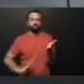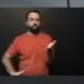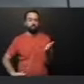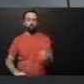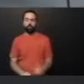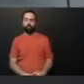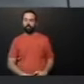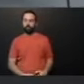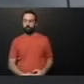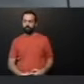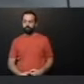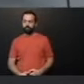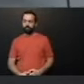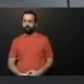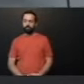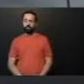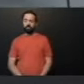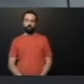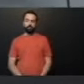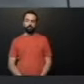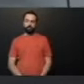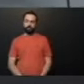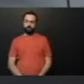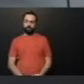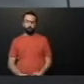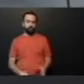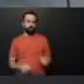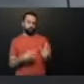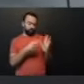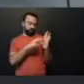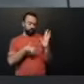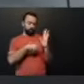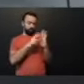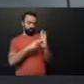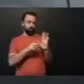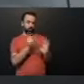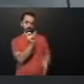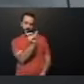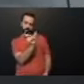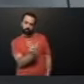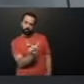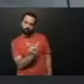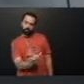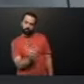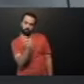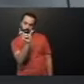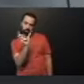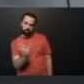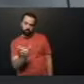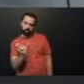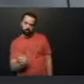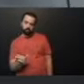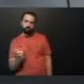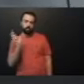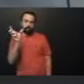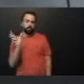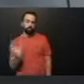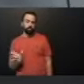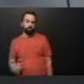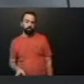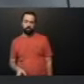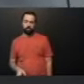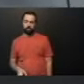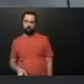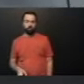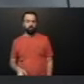Ainda, né, neste exercício, nós lemos cada palavrinha, ainda na página 35, nós vamos